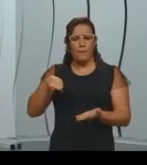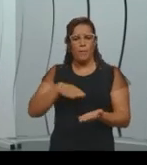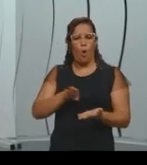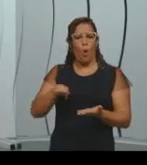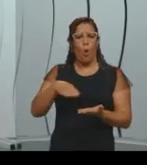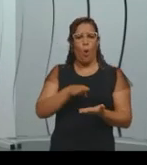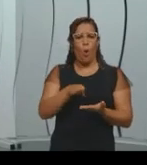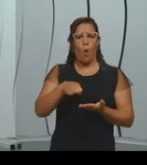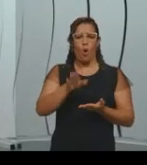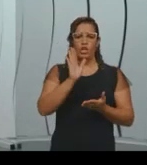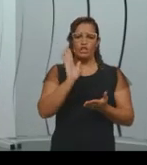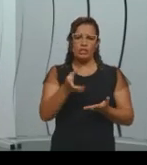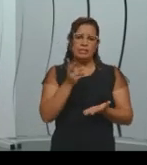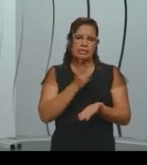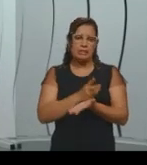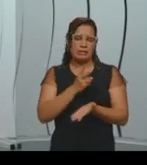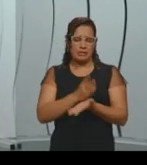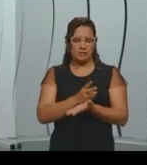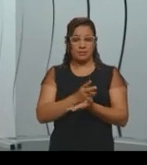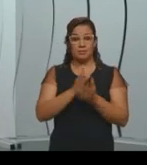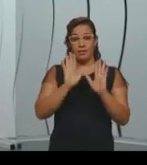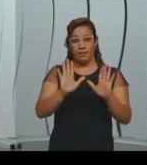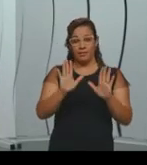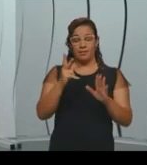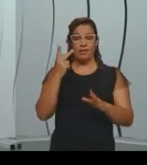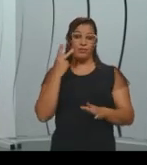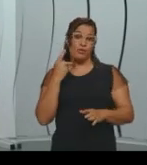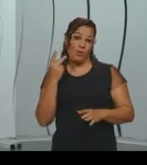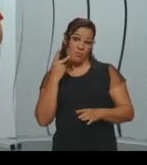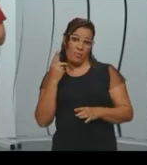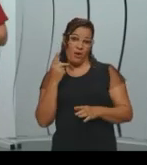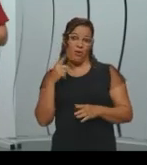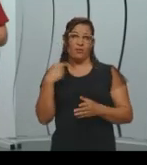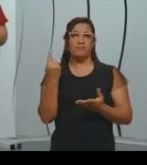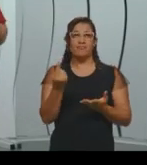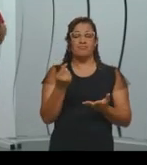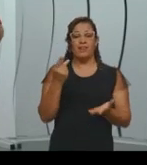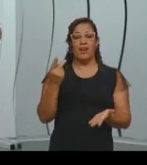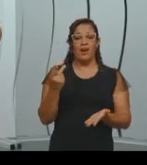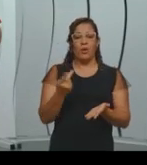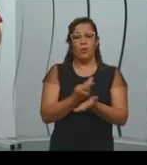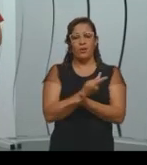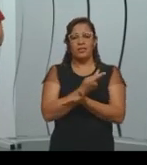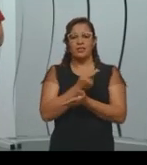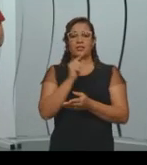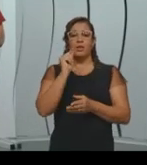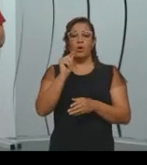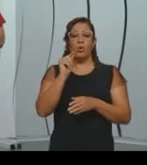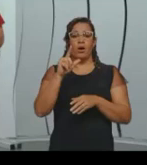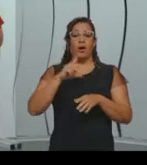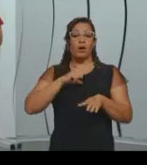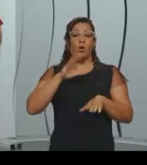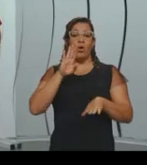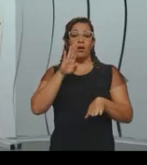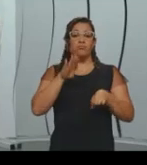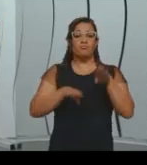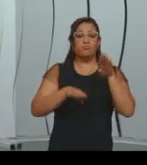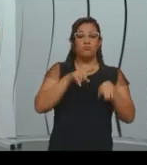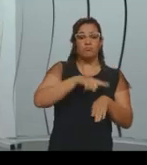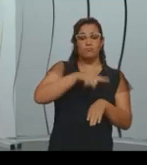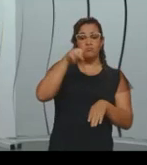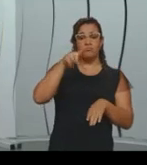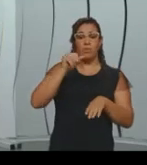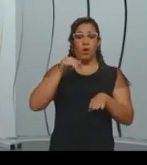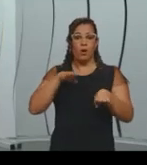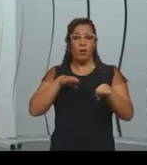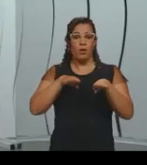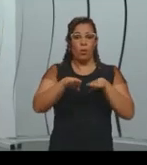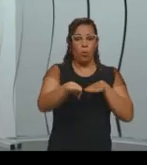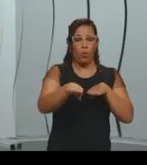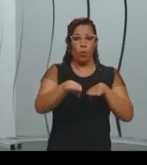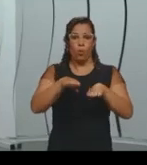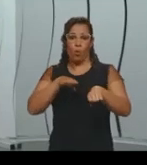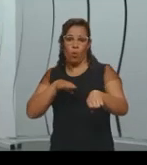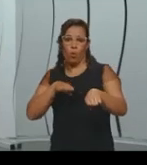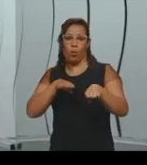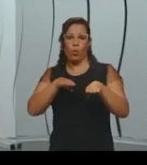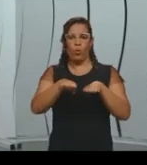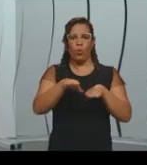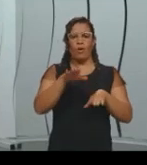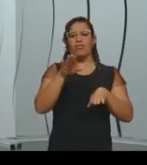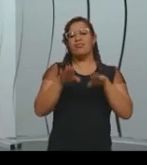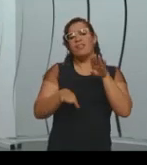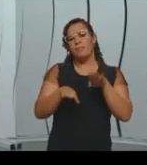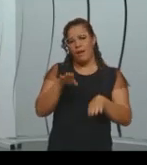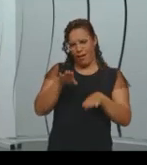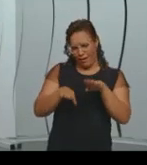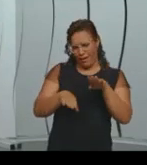velocidade. É muito mais natural acontecerem variações do valor da velocidade. É aí